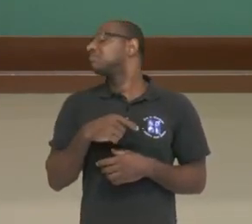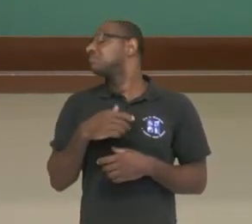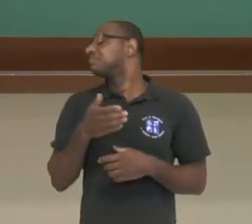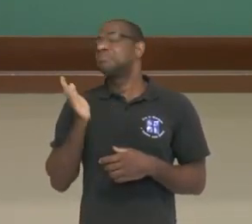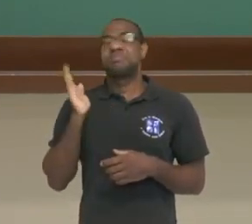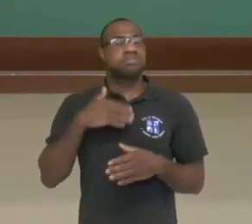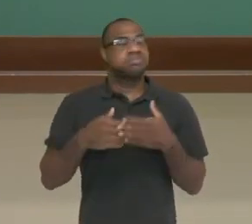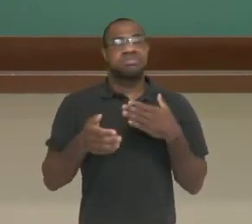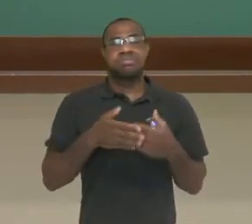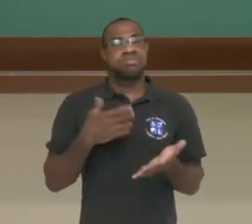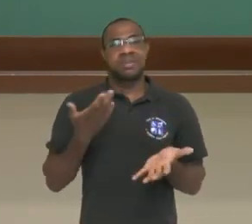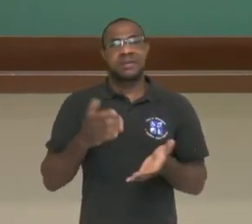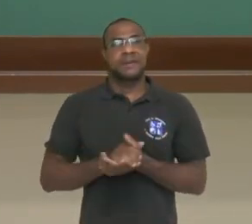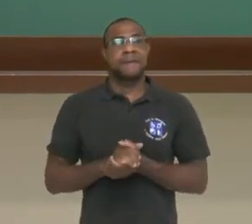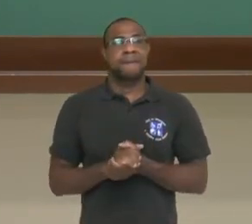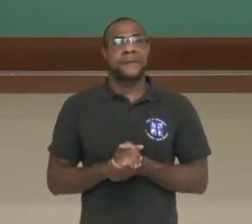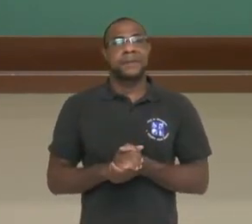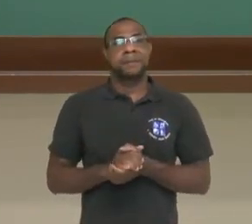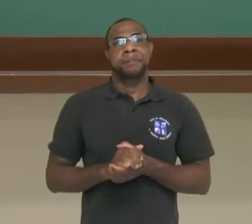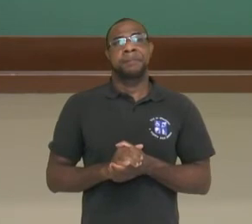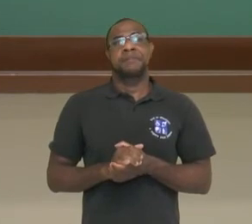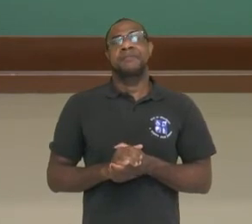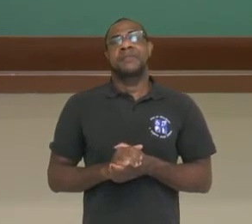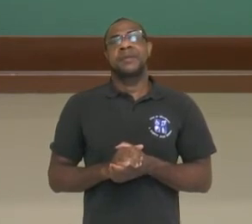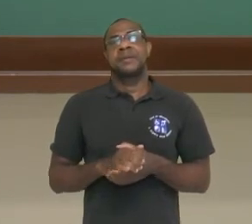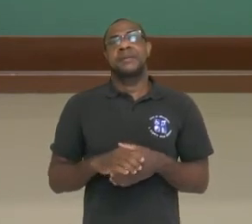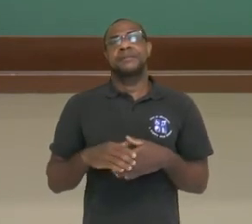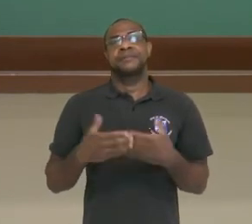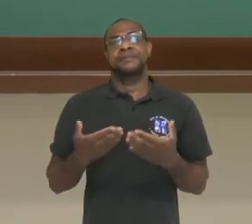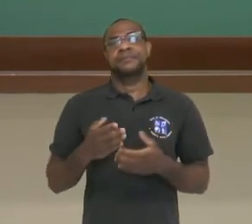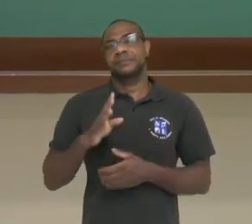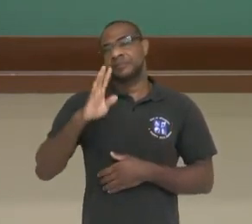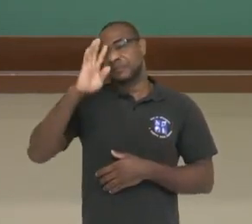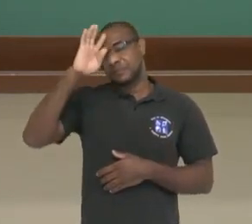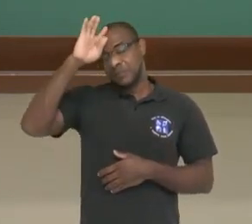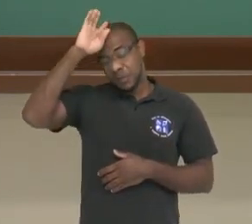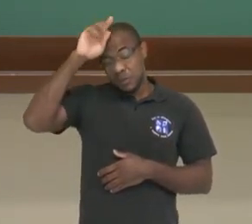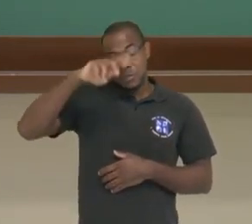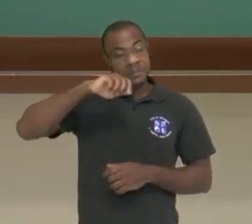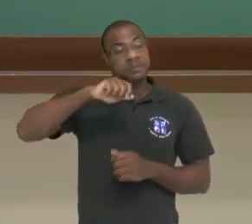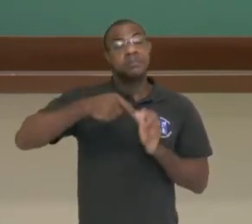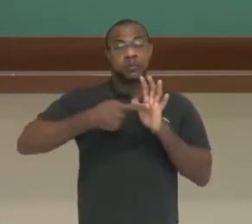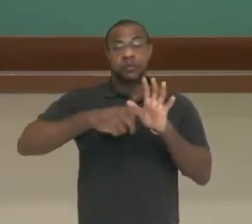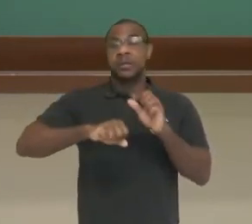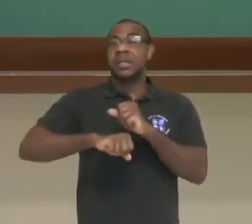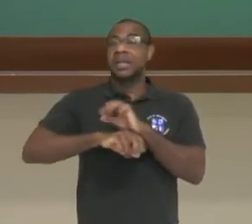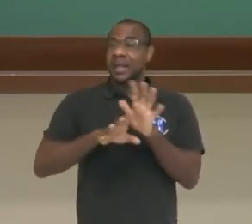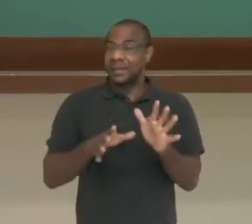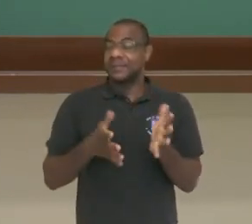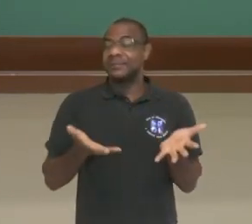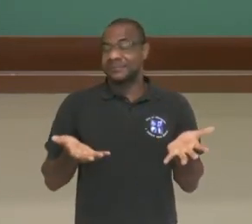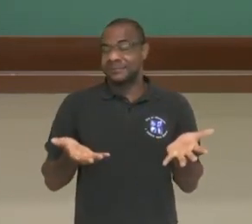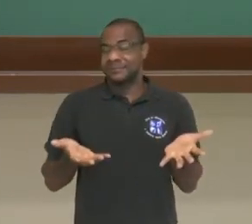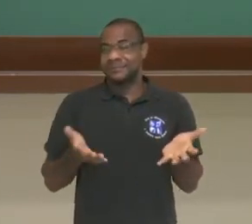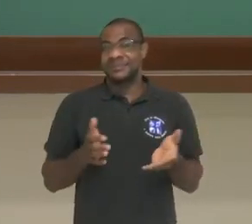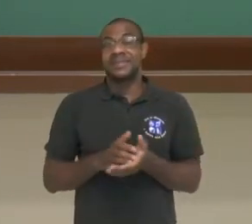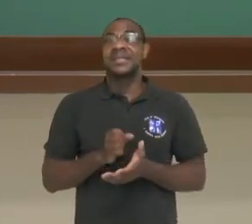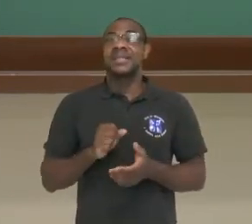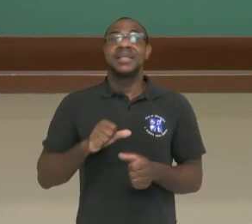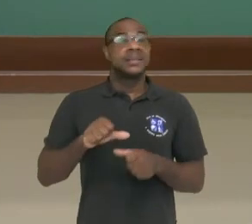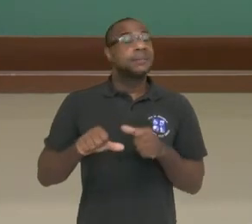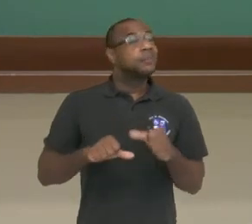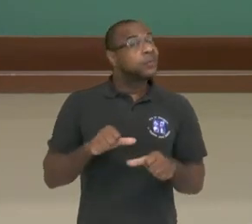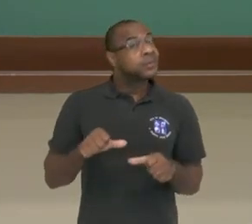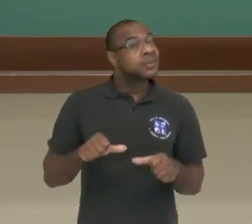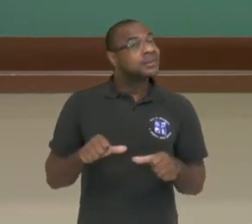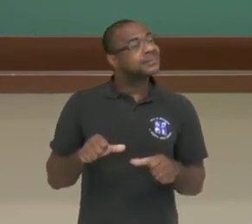Roma deixou claro que seus valores são guerreiros. Se muda isso, interfere diretamente na produção